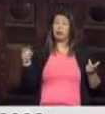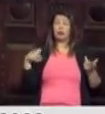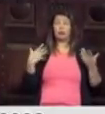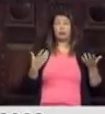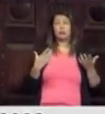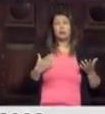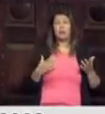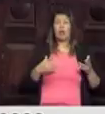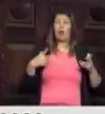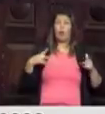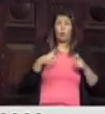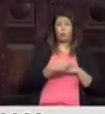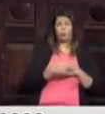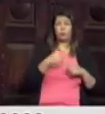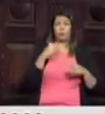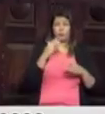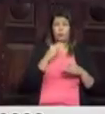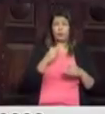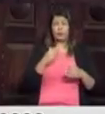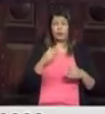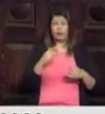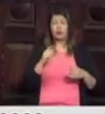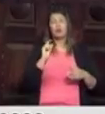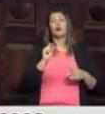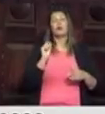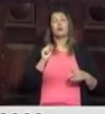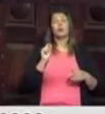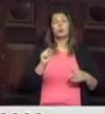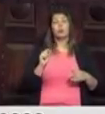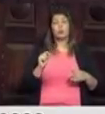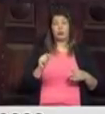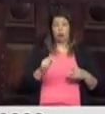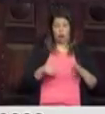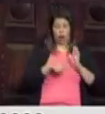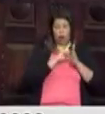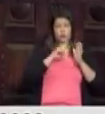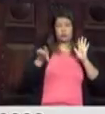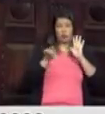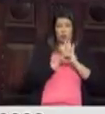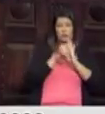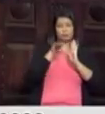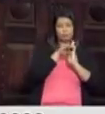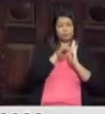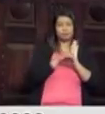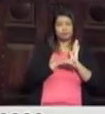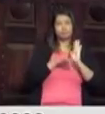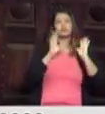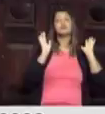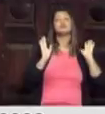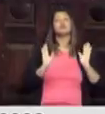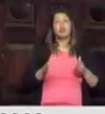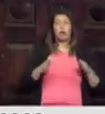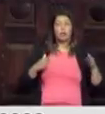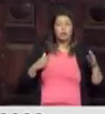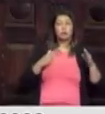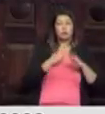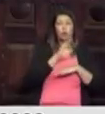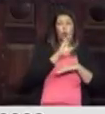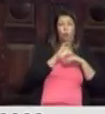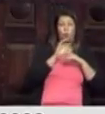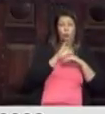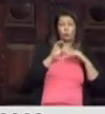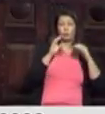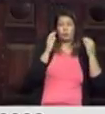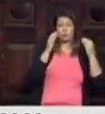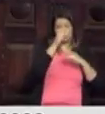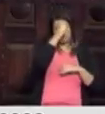é romper um pilar central do que foi colocado como contrato àquele que ingressou no concurso público, que era